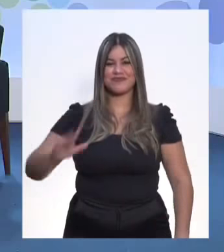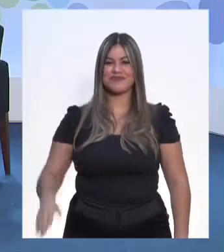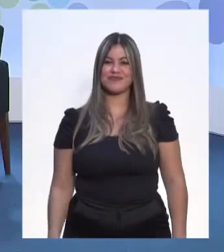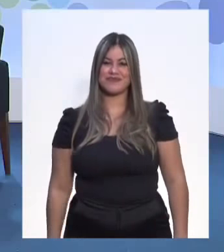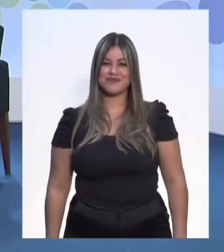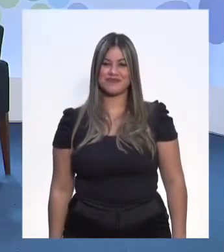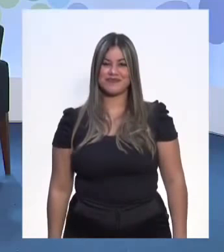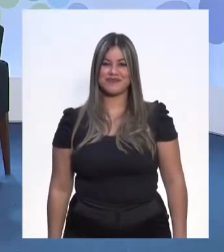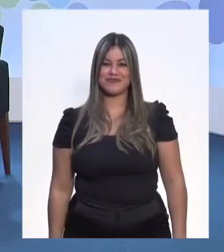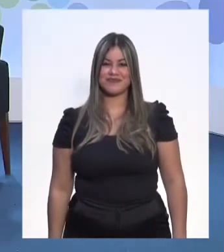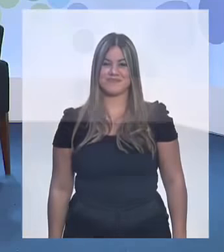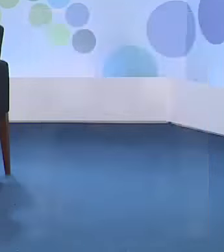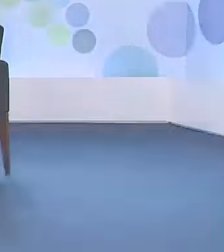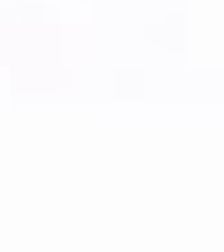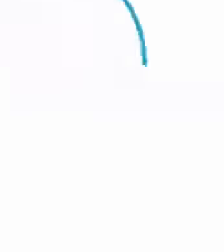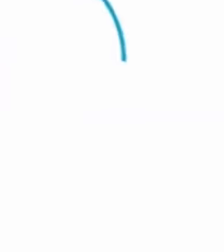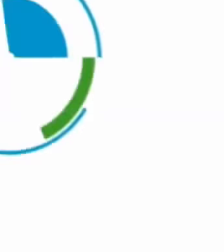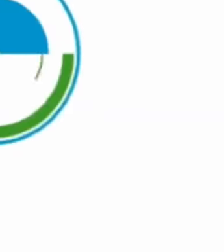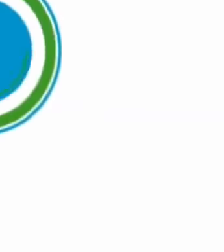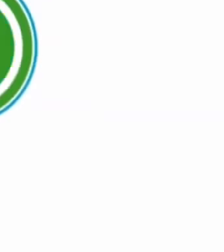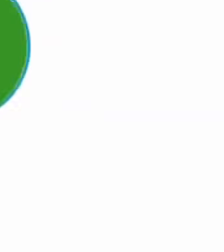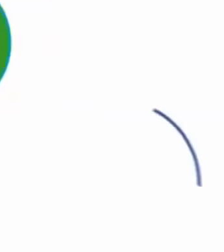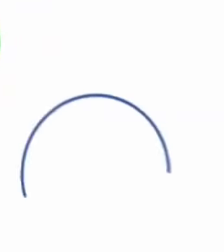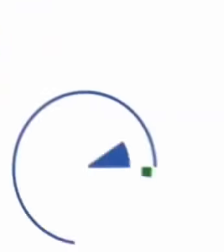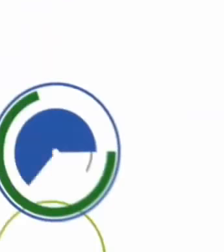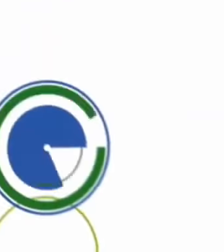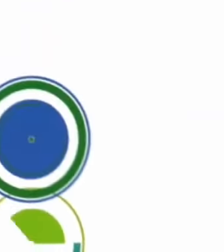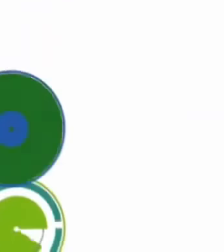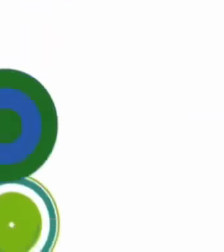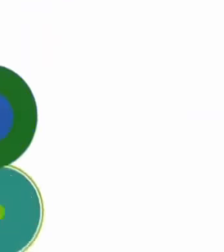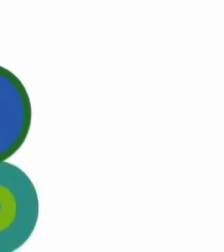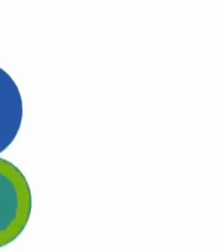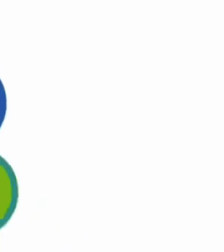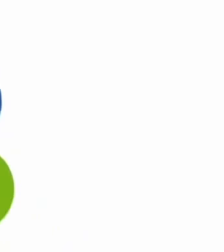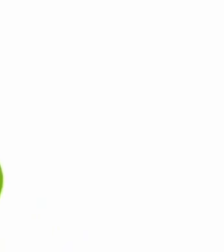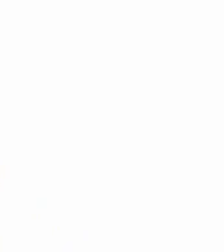tchau E aí